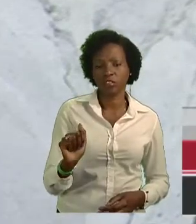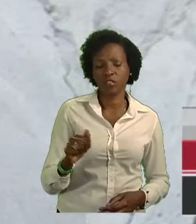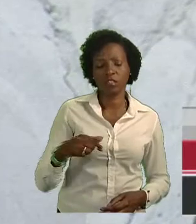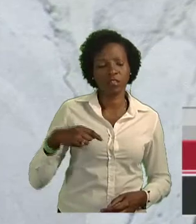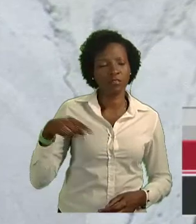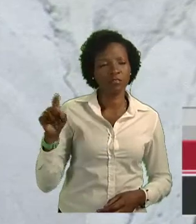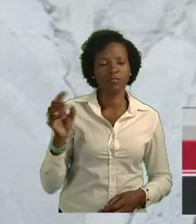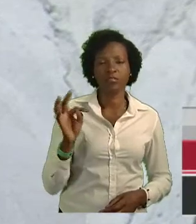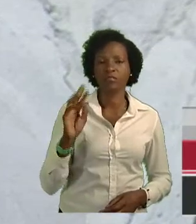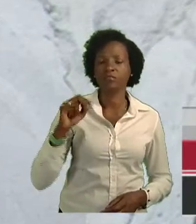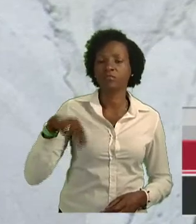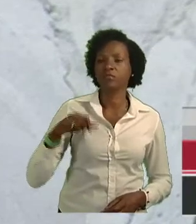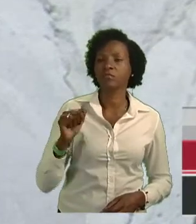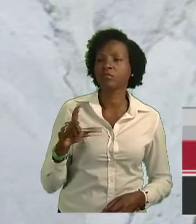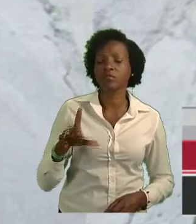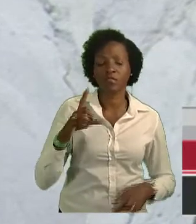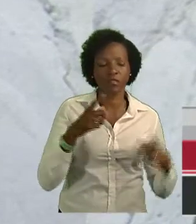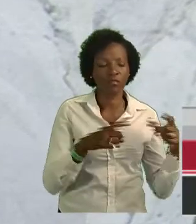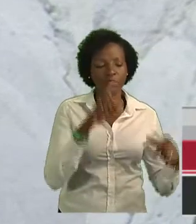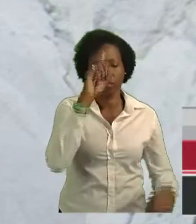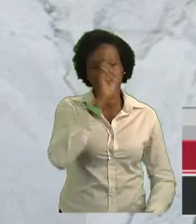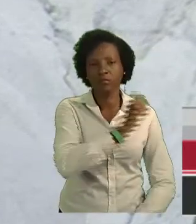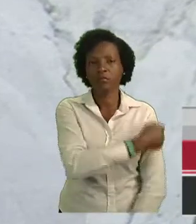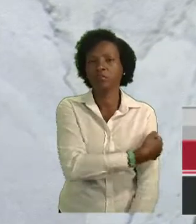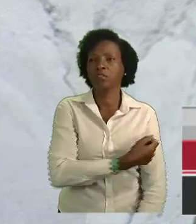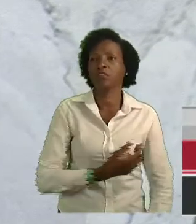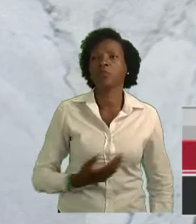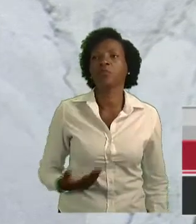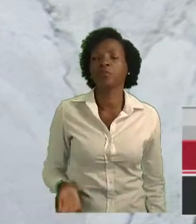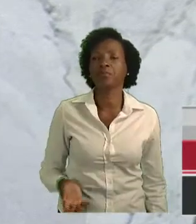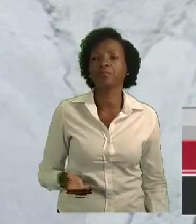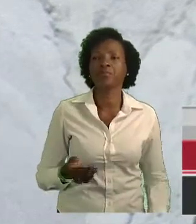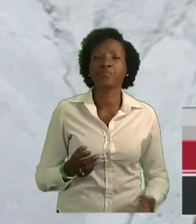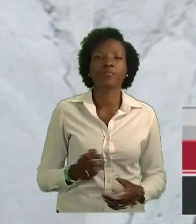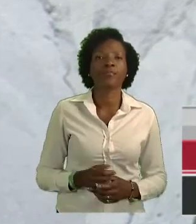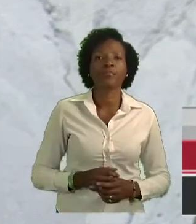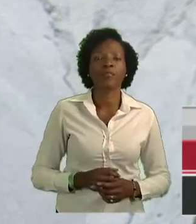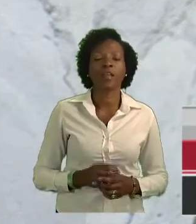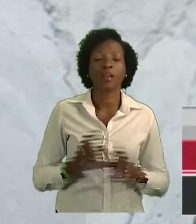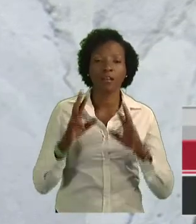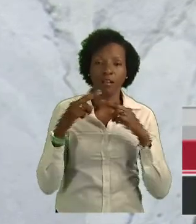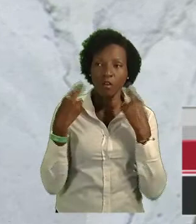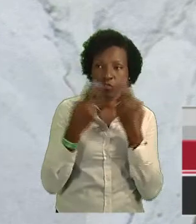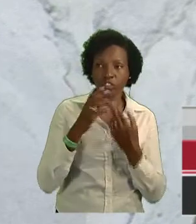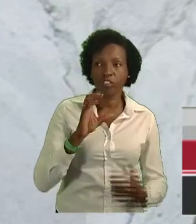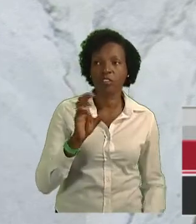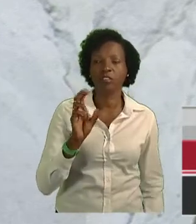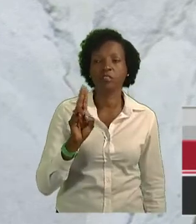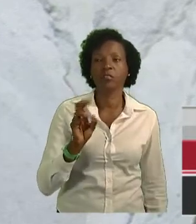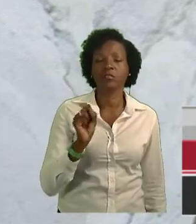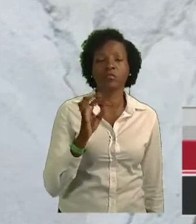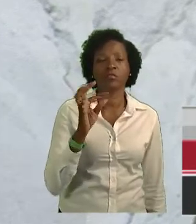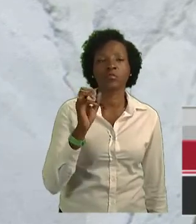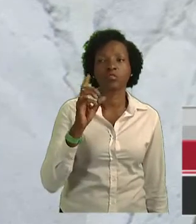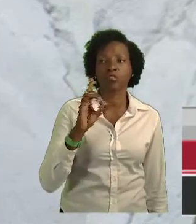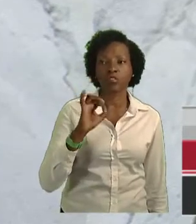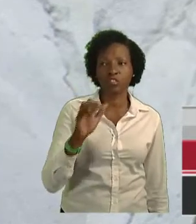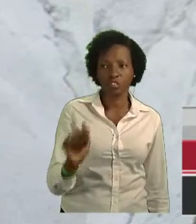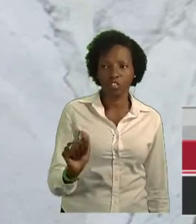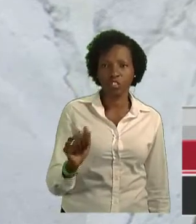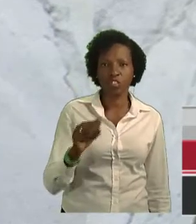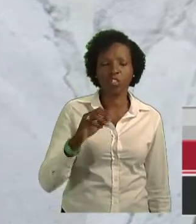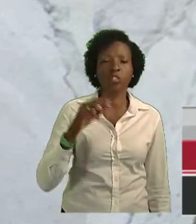comarca de são josé do rio preto é de rio preto a audiência de custódia foi feita pelo senhor juiz paulo marcos